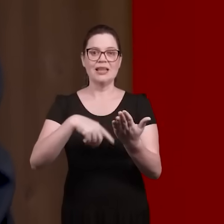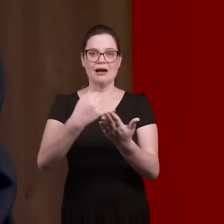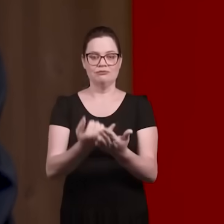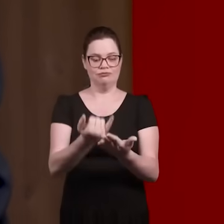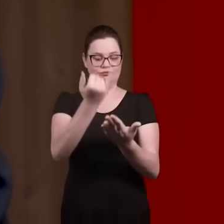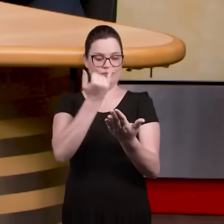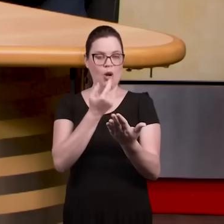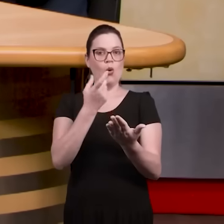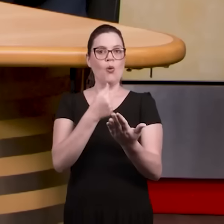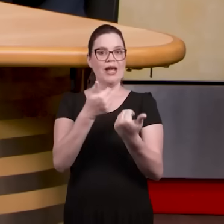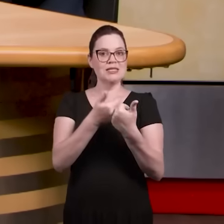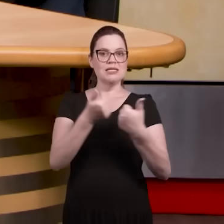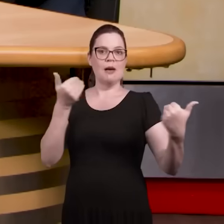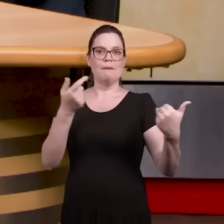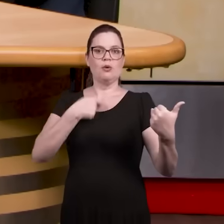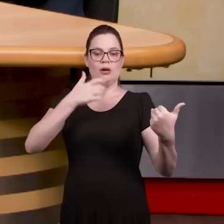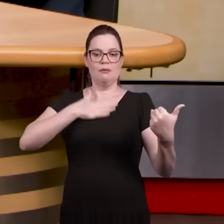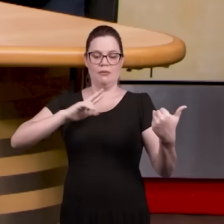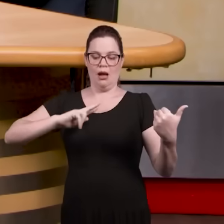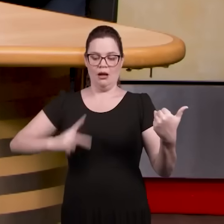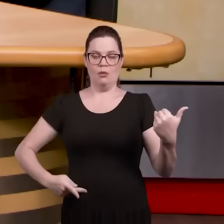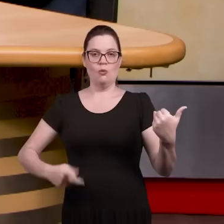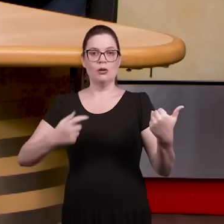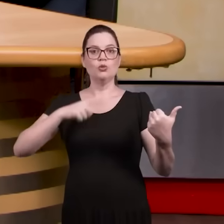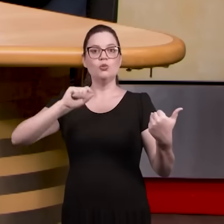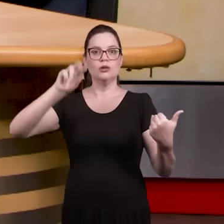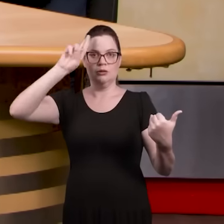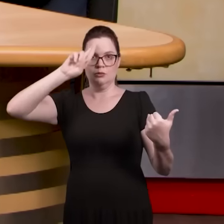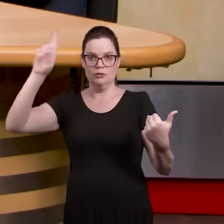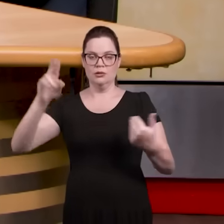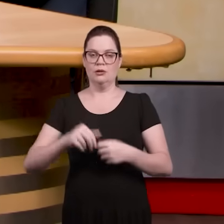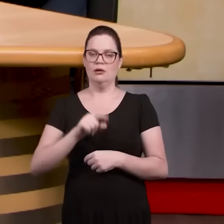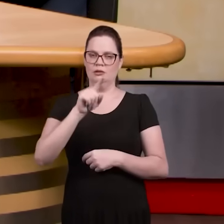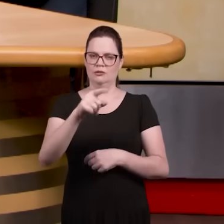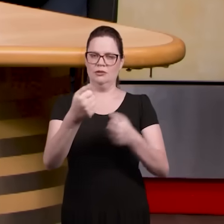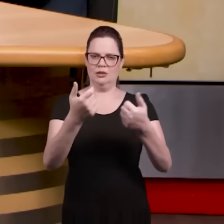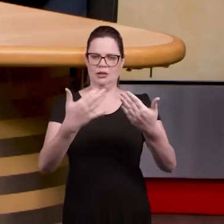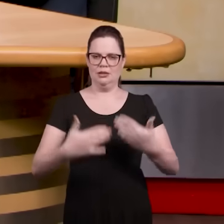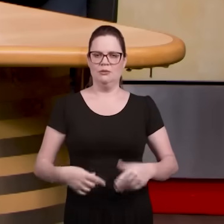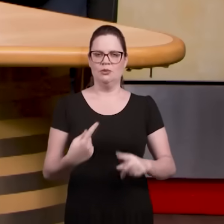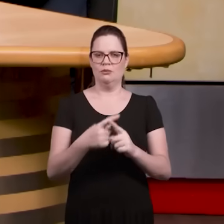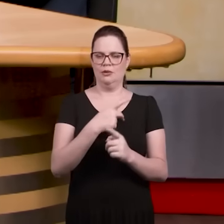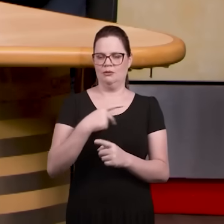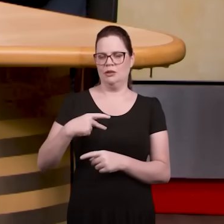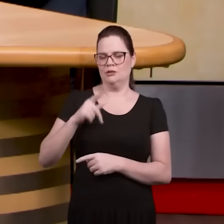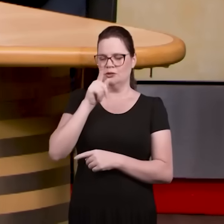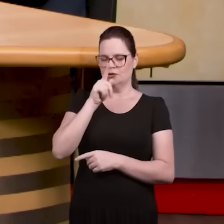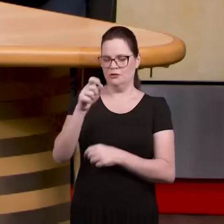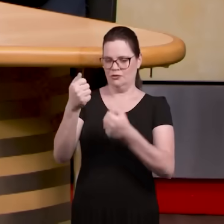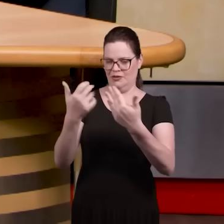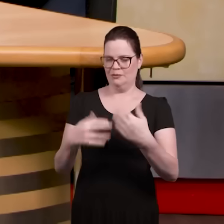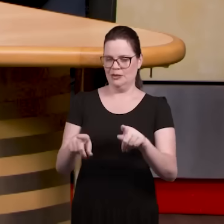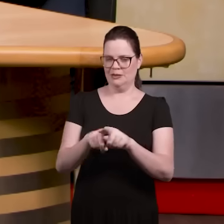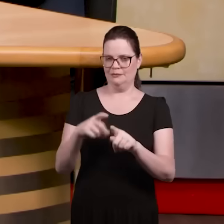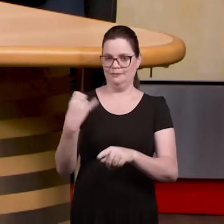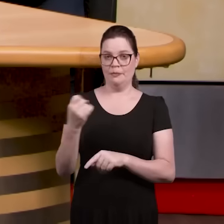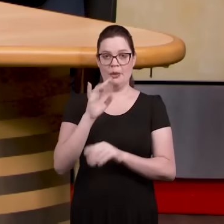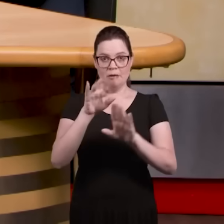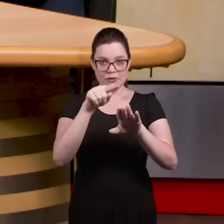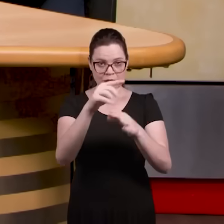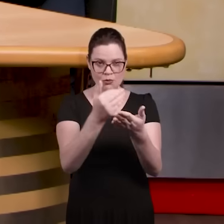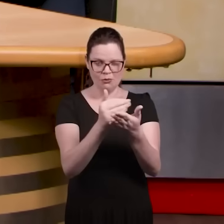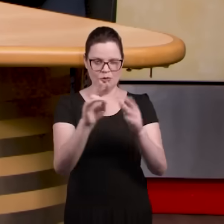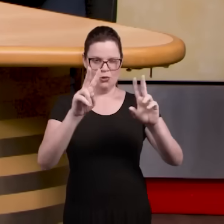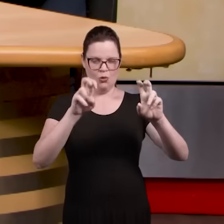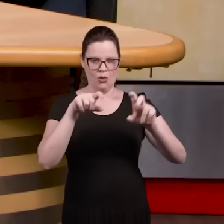de revelação. Já que você entrou nesse assunto, o assunto do Gilson aqui é importante também. Mas